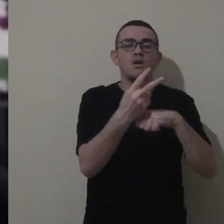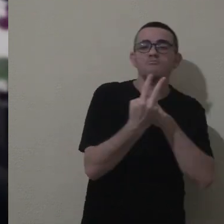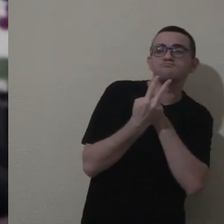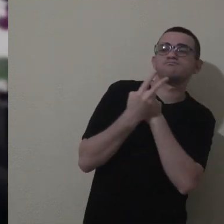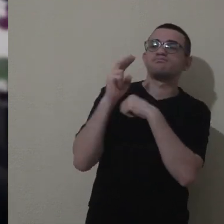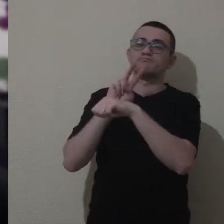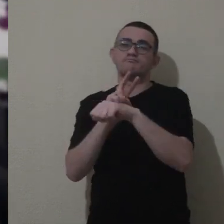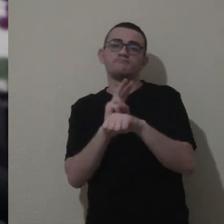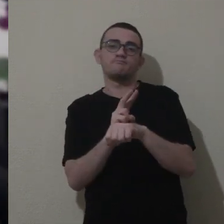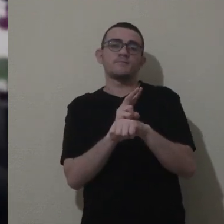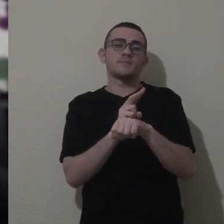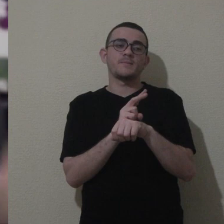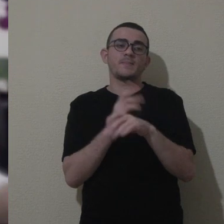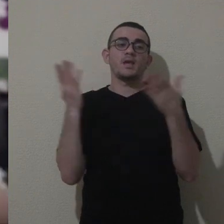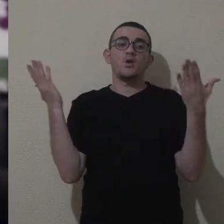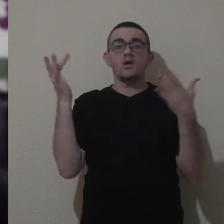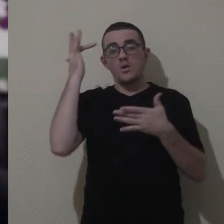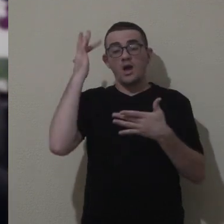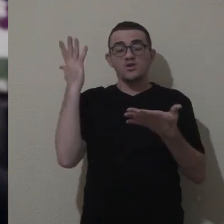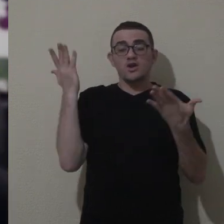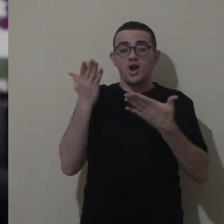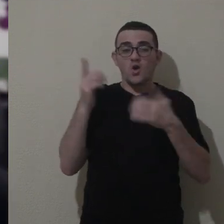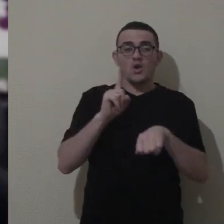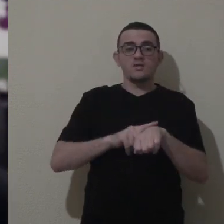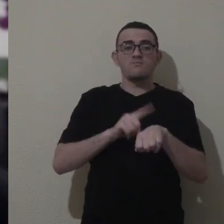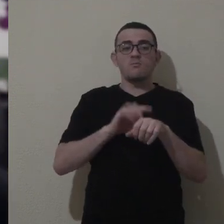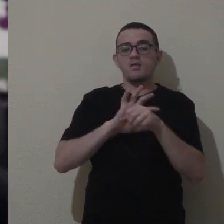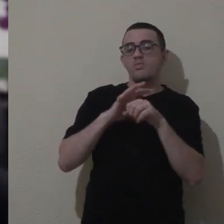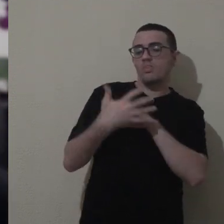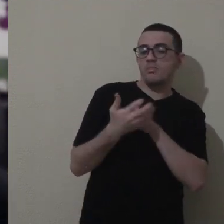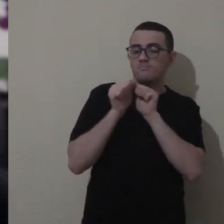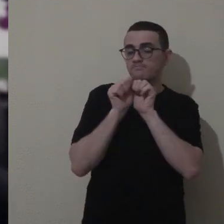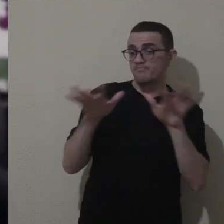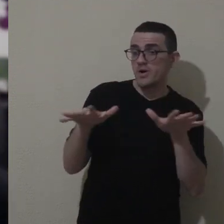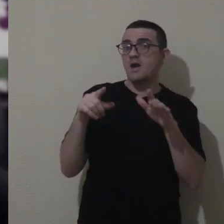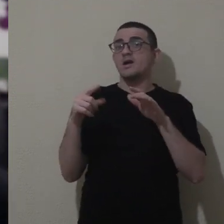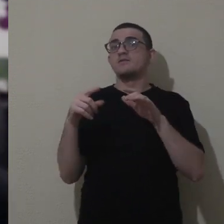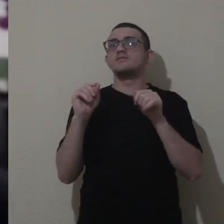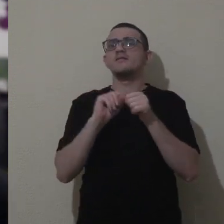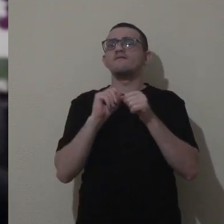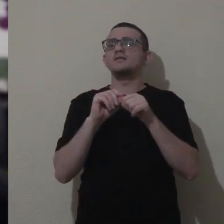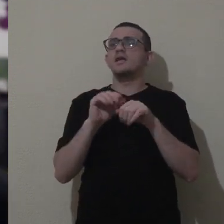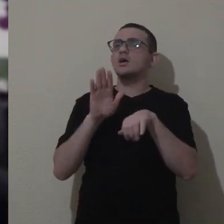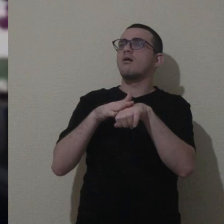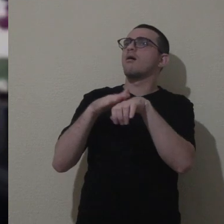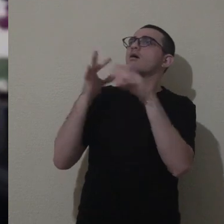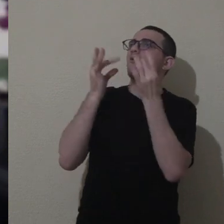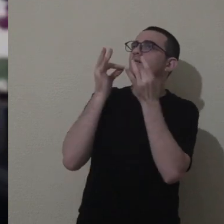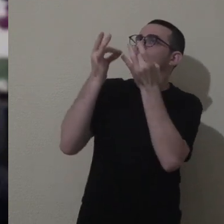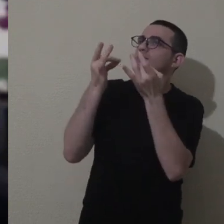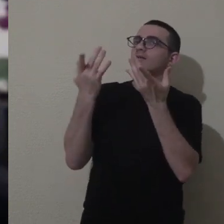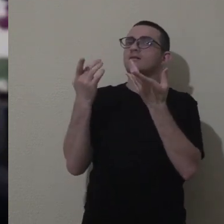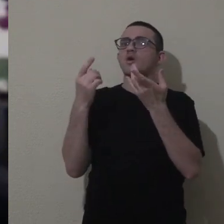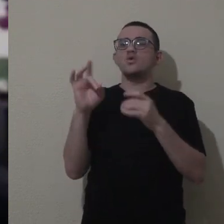dos outros, né? Mais do que nunca. Acho que esse momento da pandemia, né, tá nos fazendo essa chamada. Não é